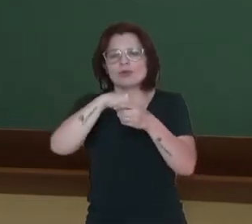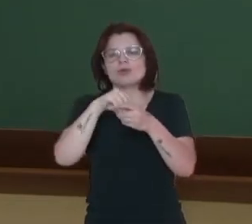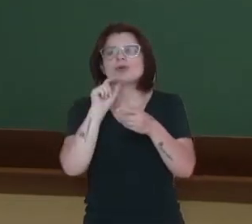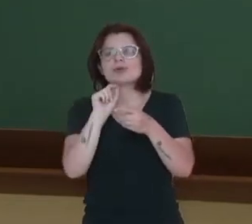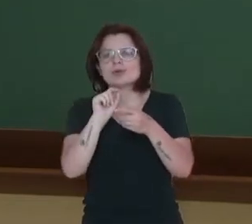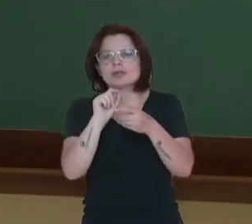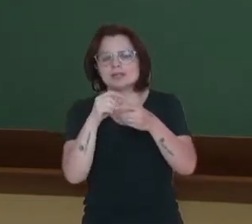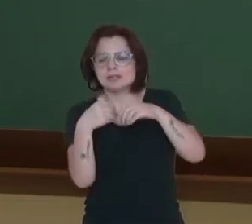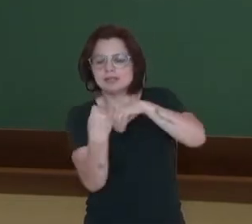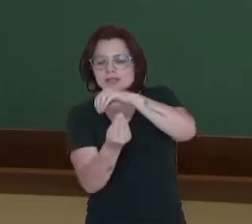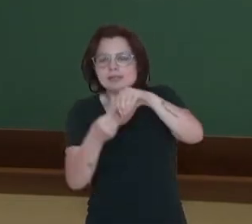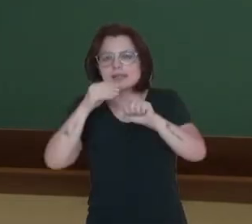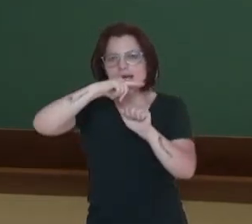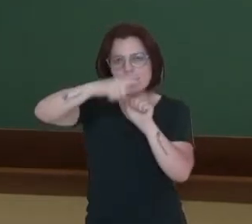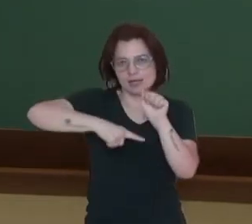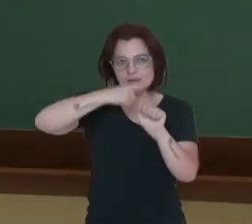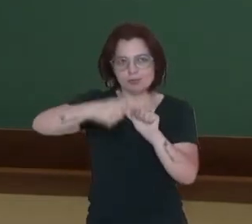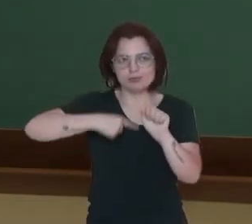significava isso.